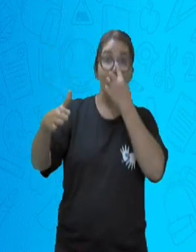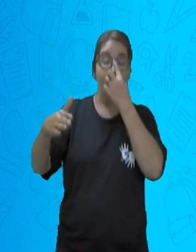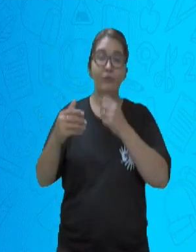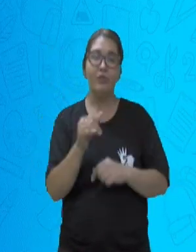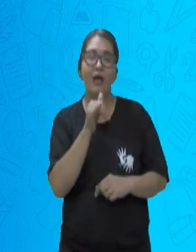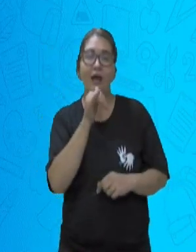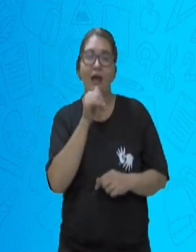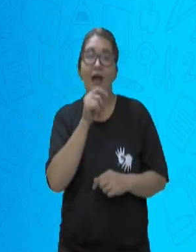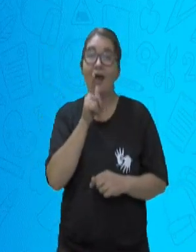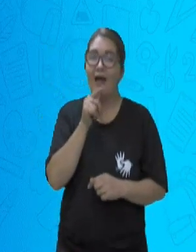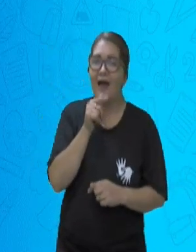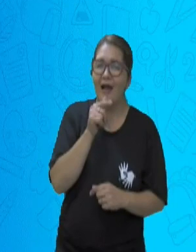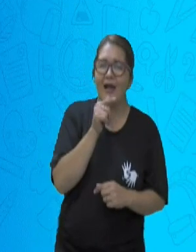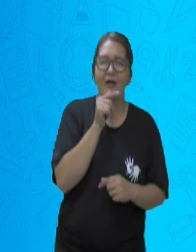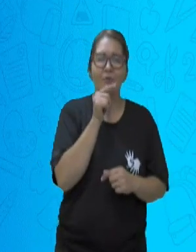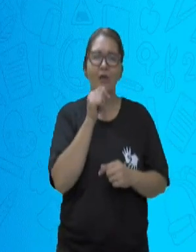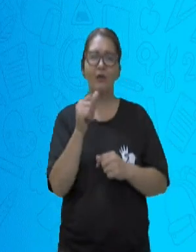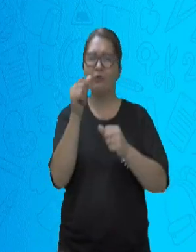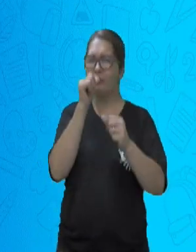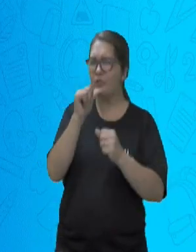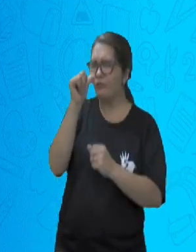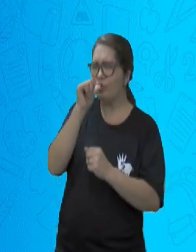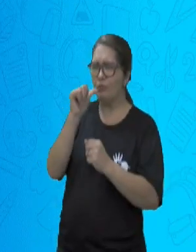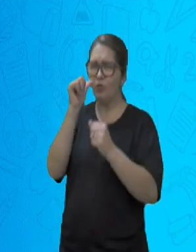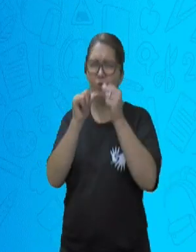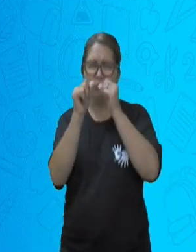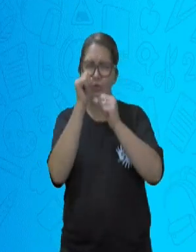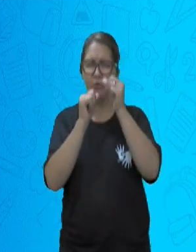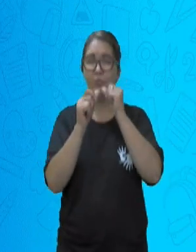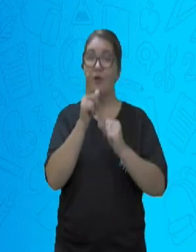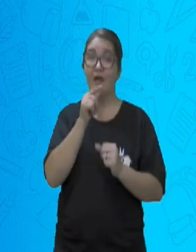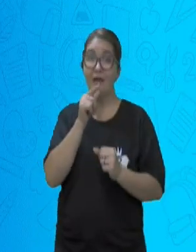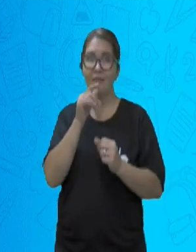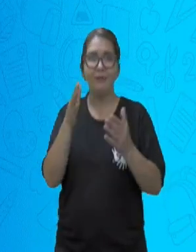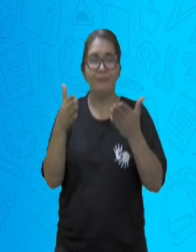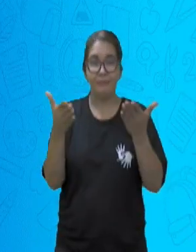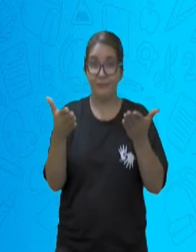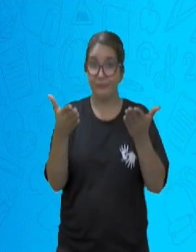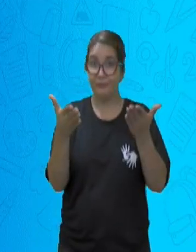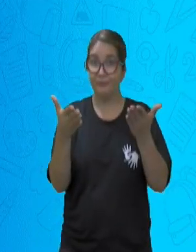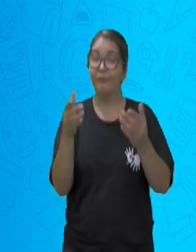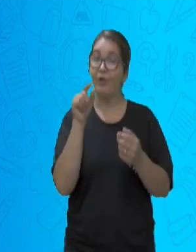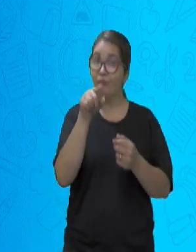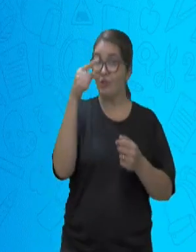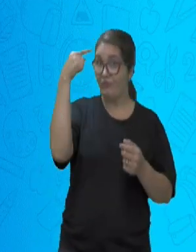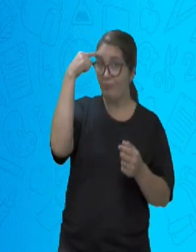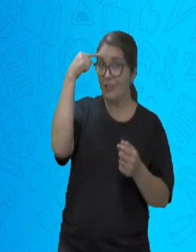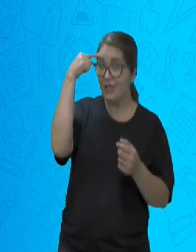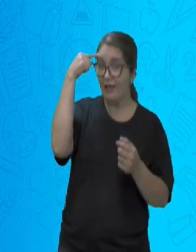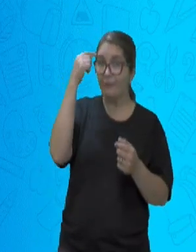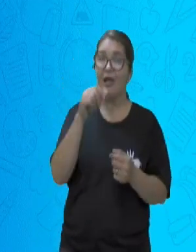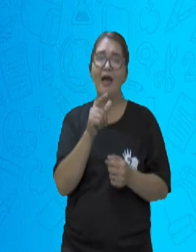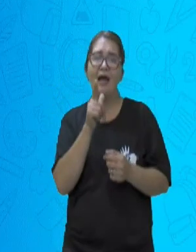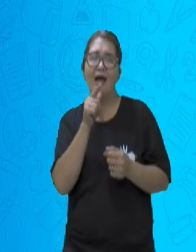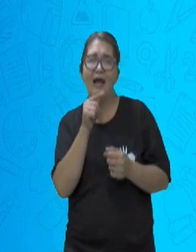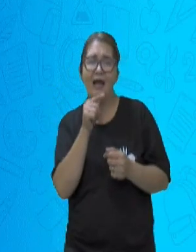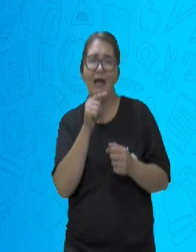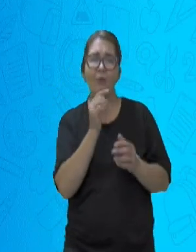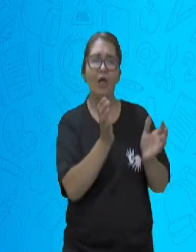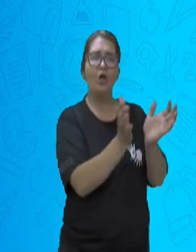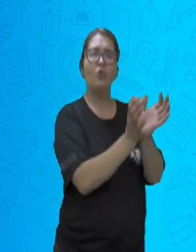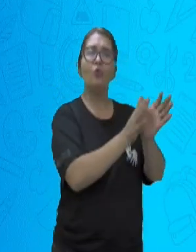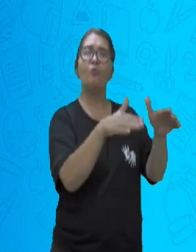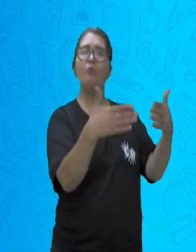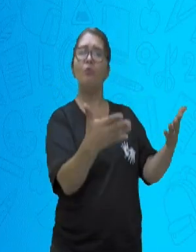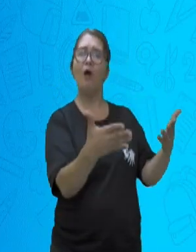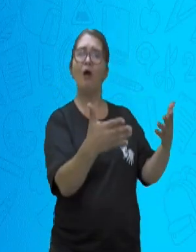origem que a gente falou? Ela é vegetal, animal ou mineral? Vamos pensar? Vou deixar para vocês aí e desejo a todos